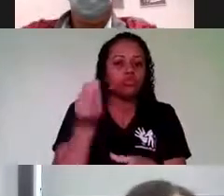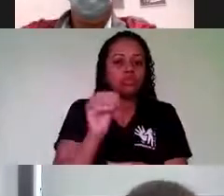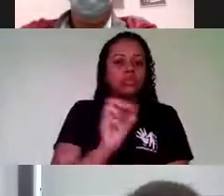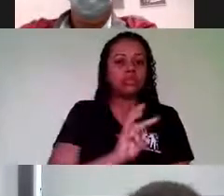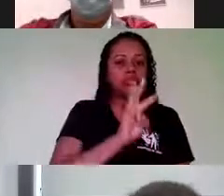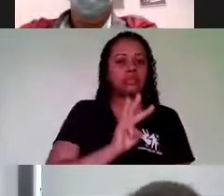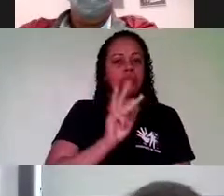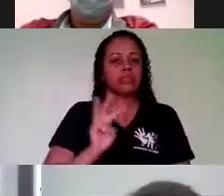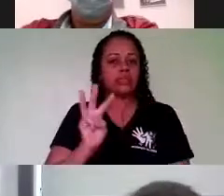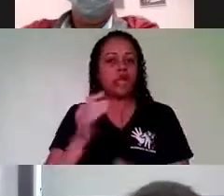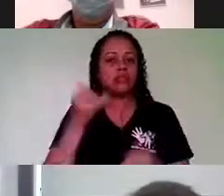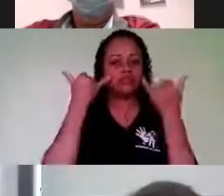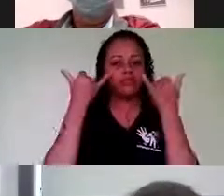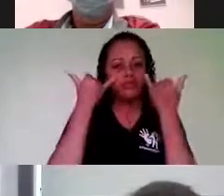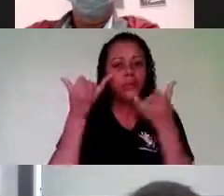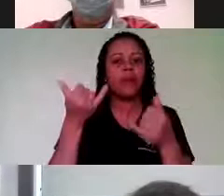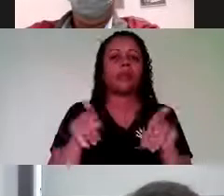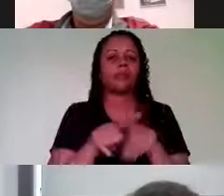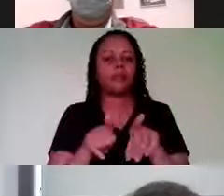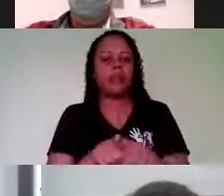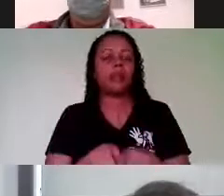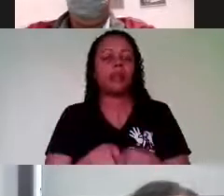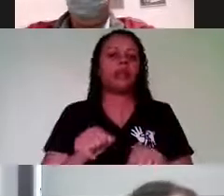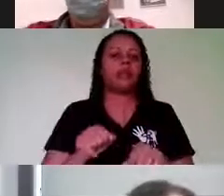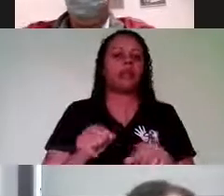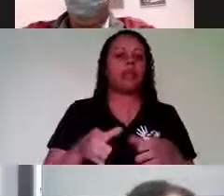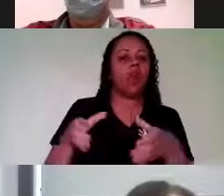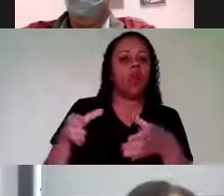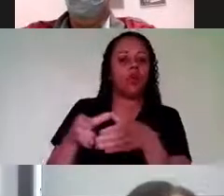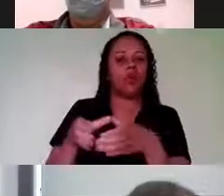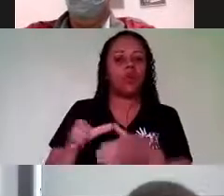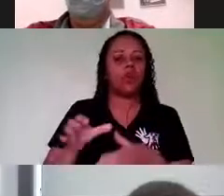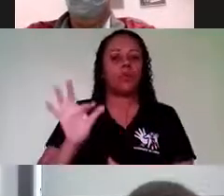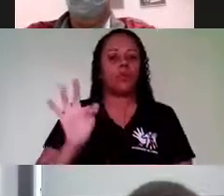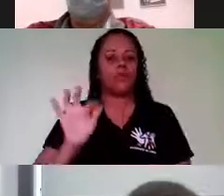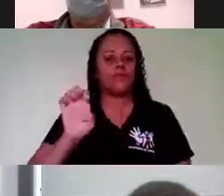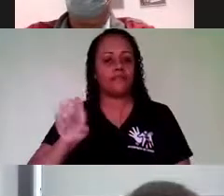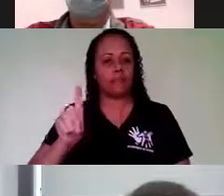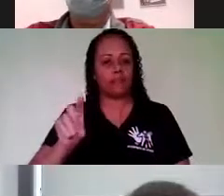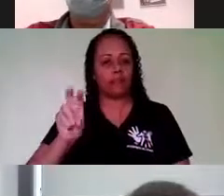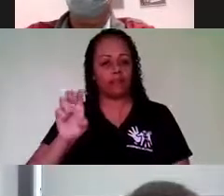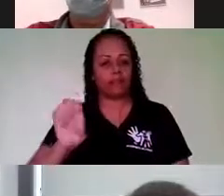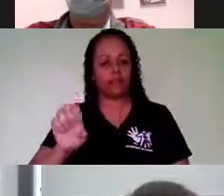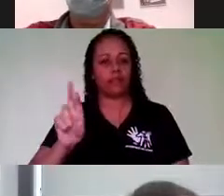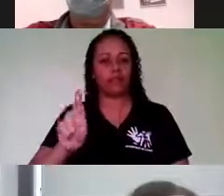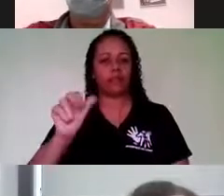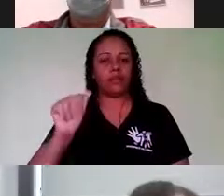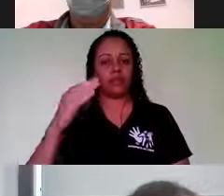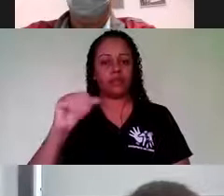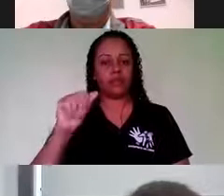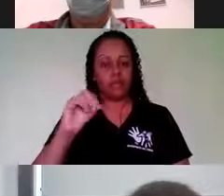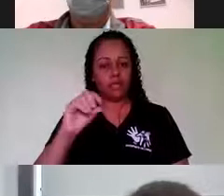informação, né? Federações colocaram em sites para suas de notícia, e